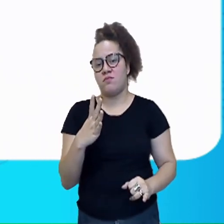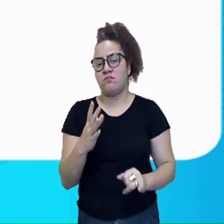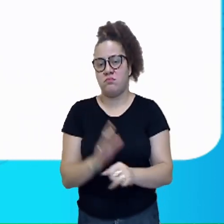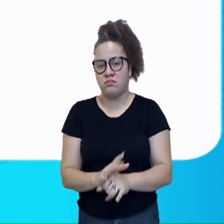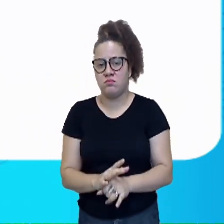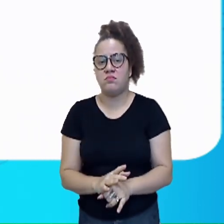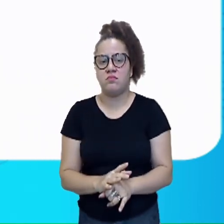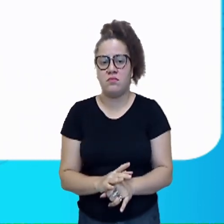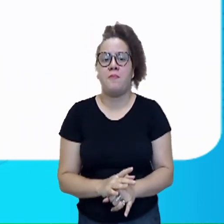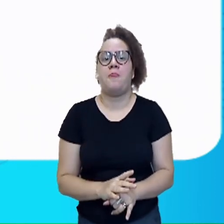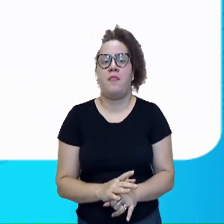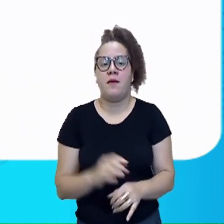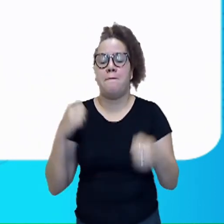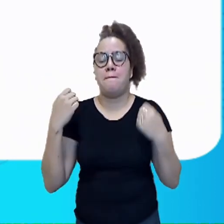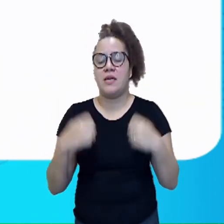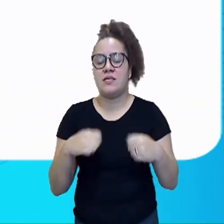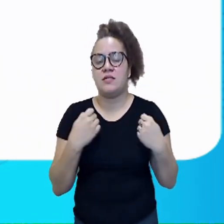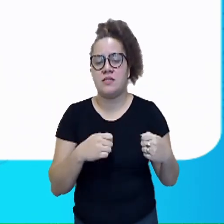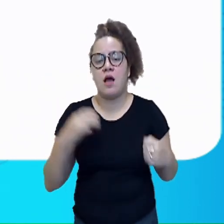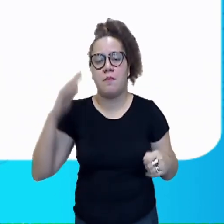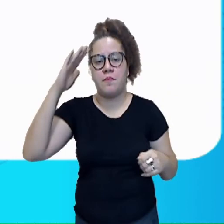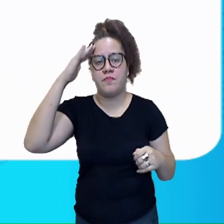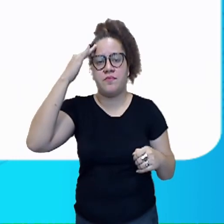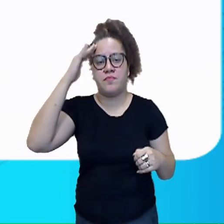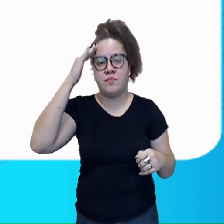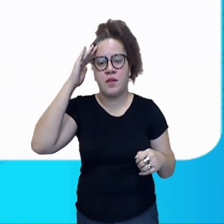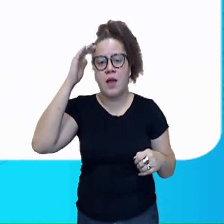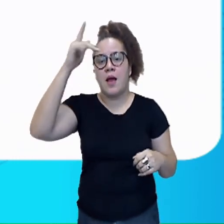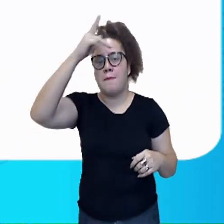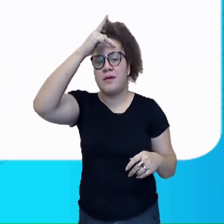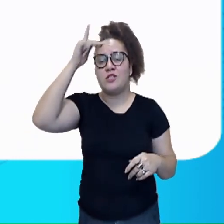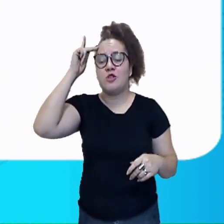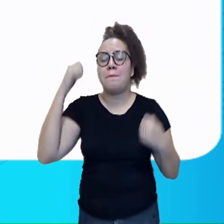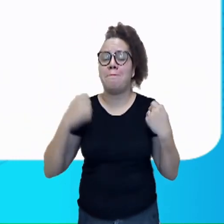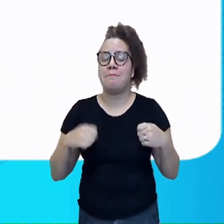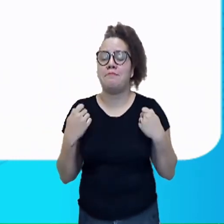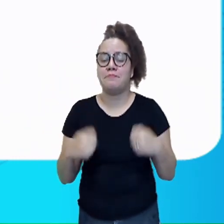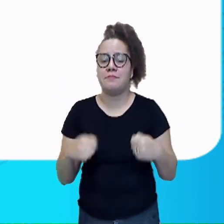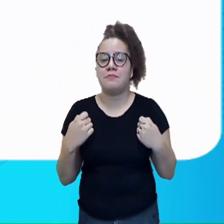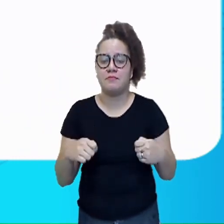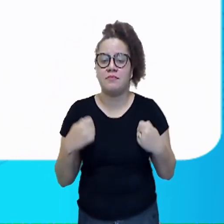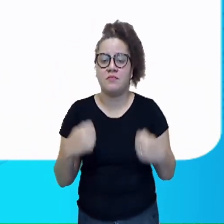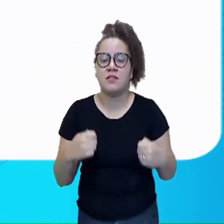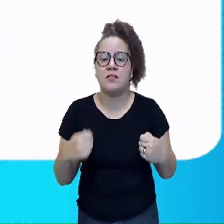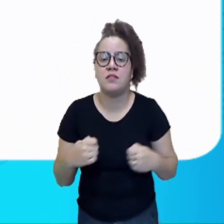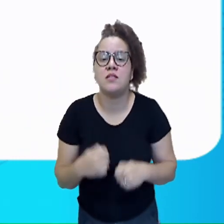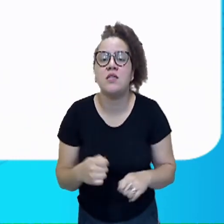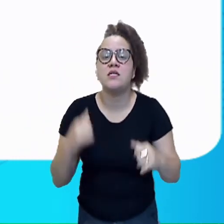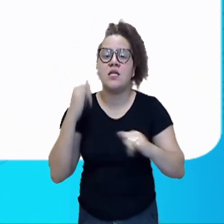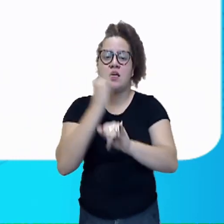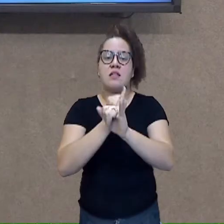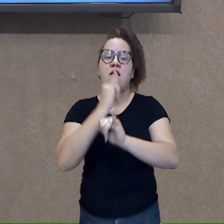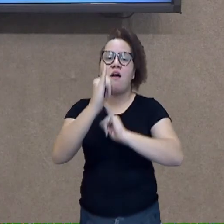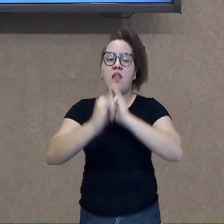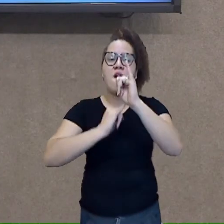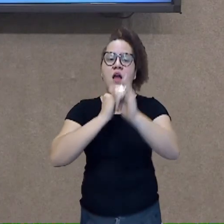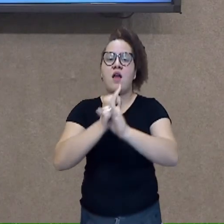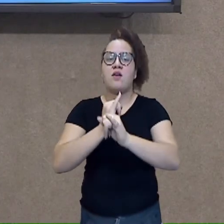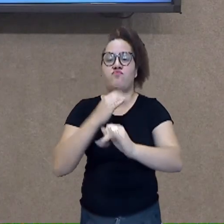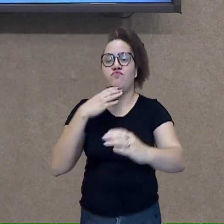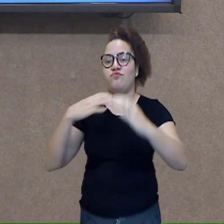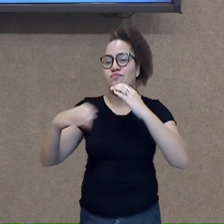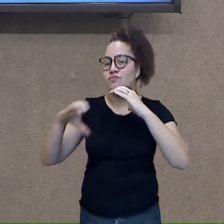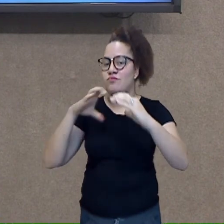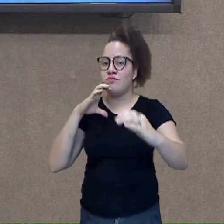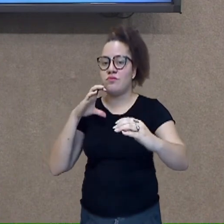exclusão digital. Então, a gente precisa de entender que essas pessoas também precisam de estar conectado e também as